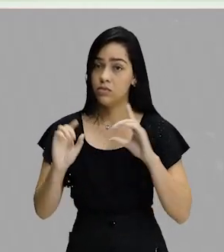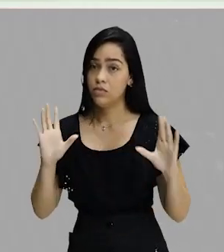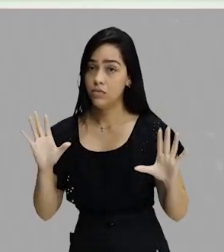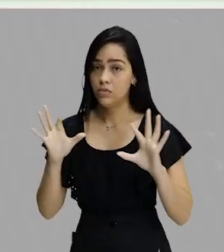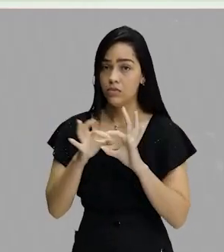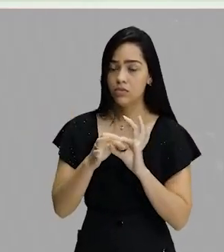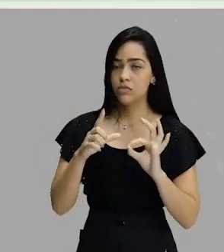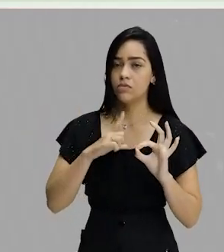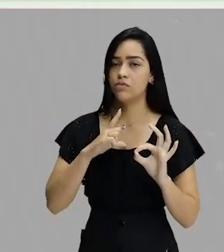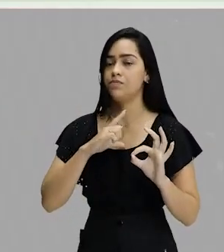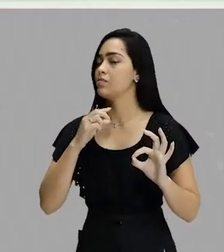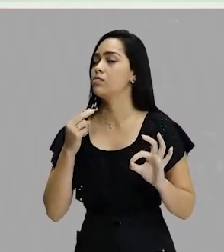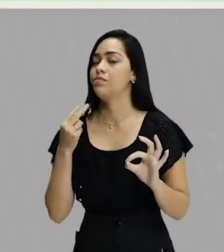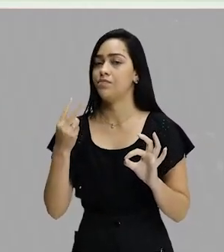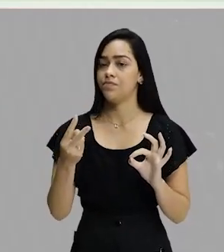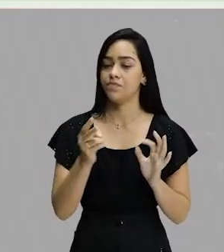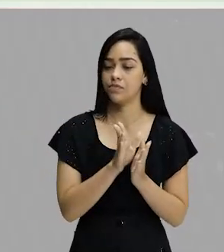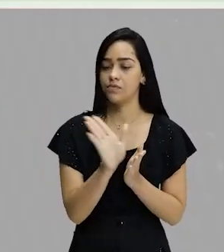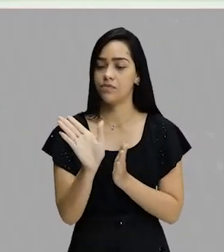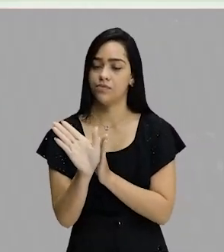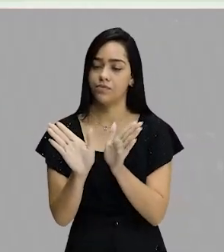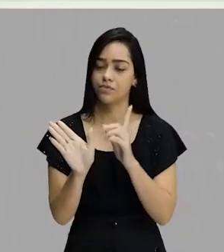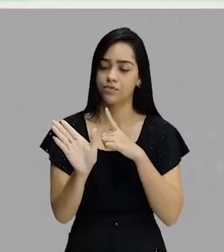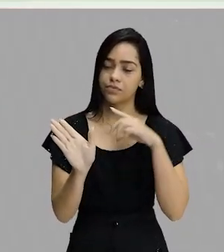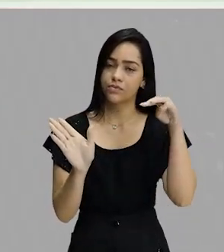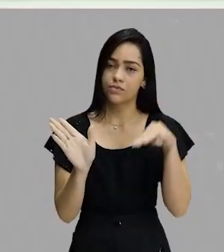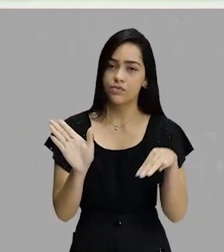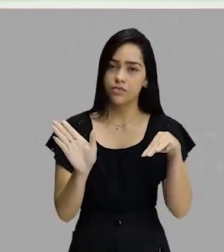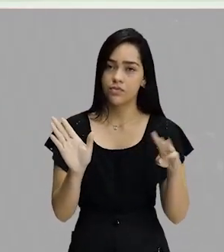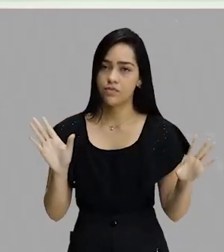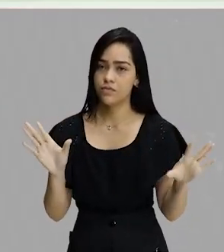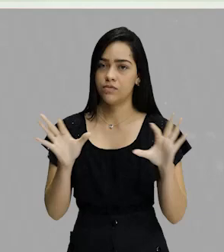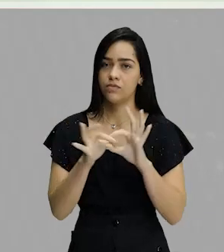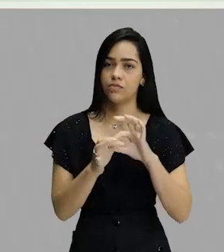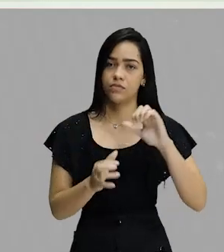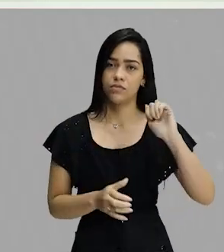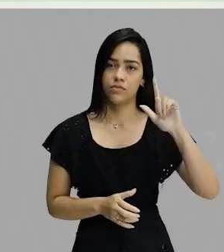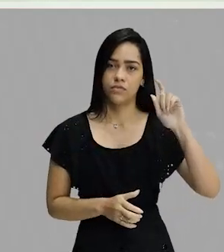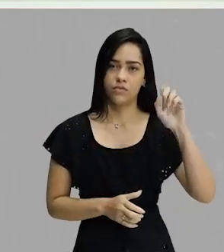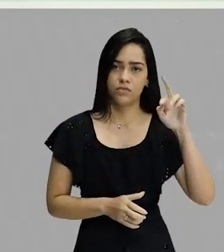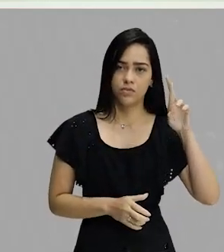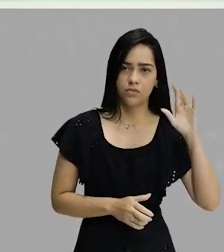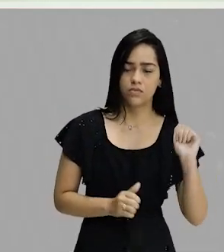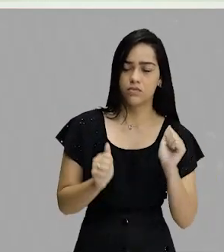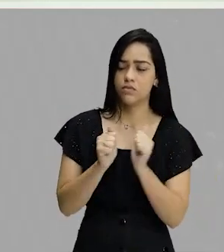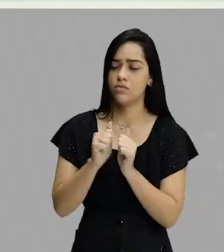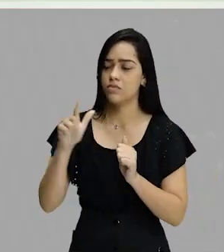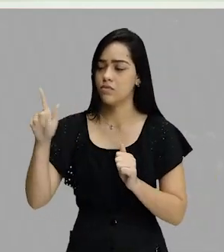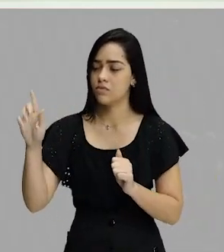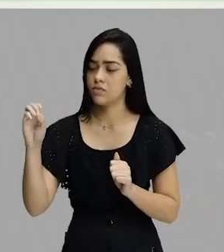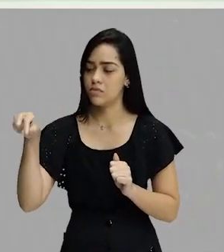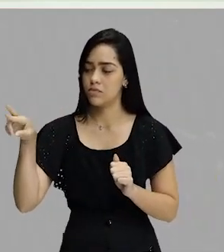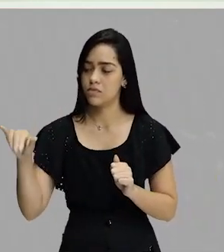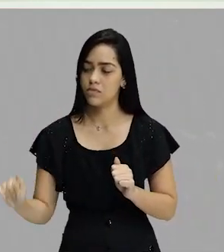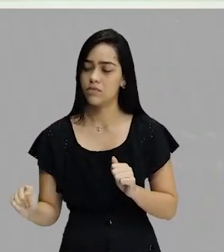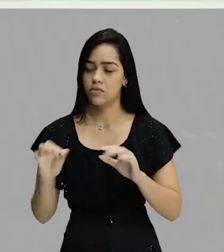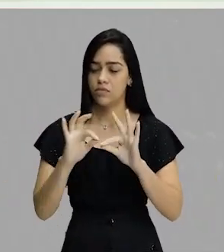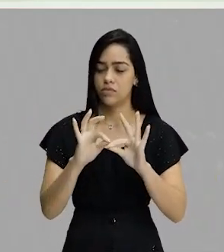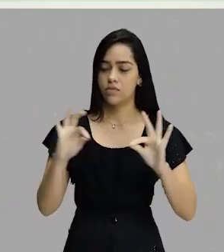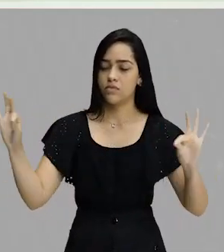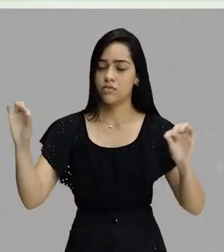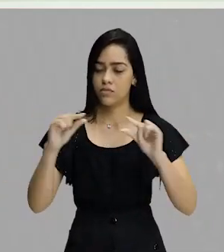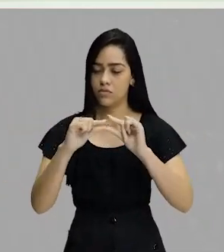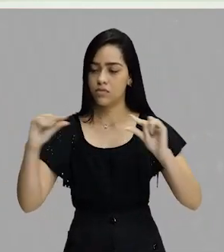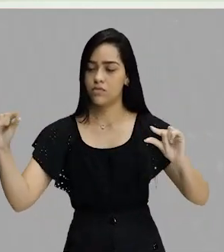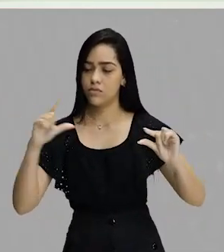junção de dois ramos da matemática, né? Ele une a álgebra com a geometria. Então, a reta, por exemplo, que é uma figura